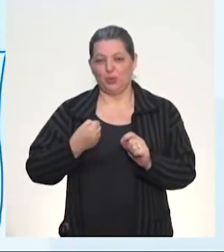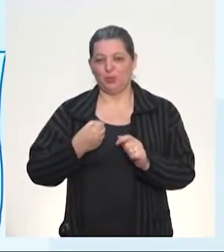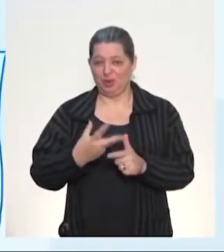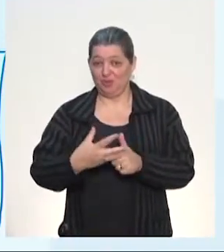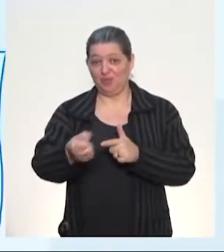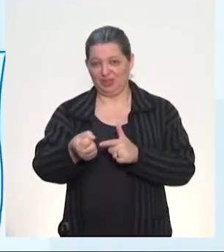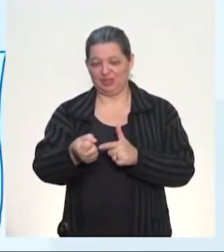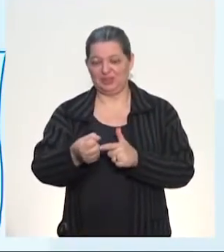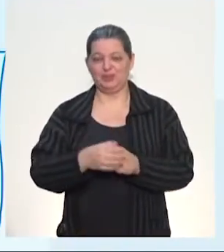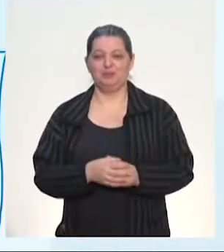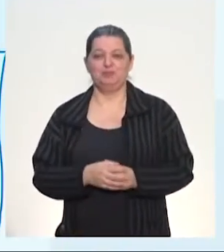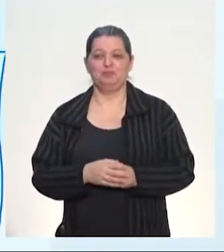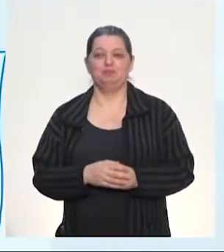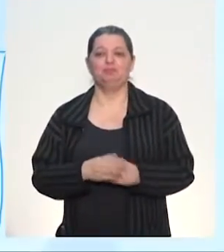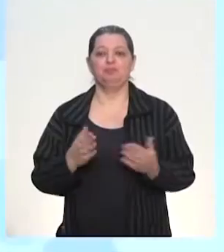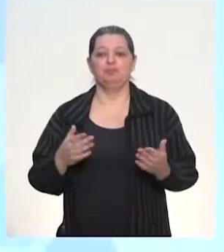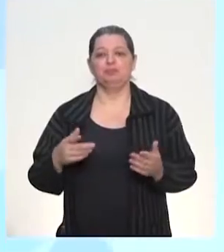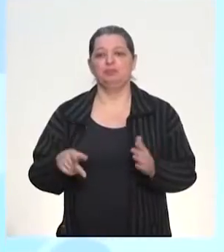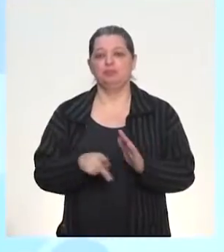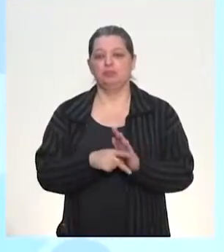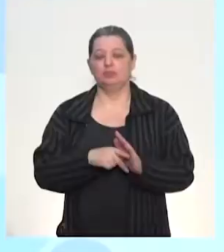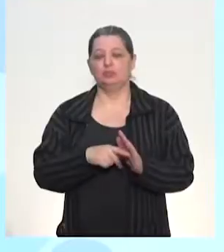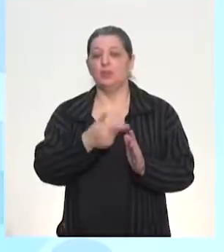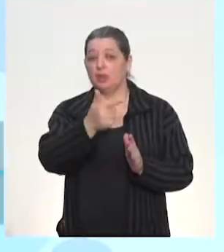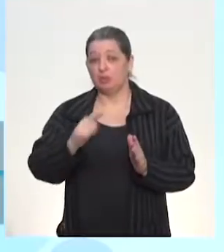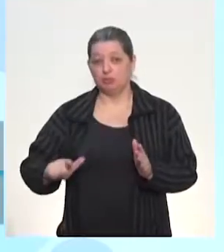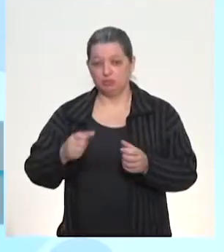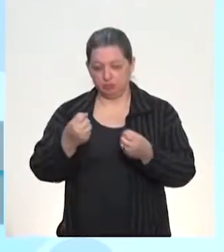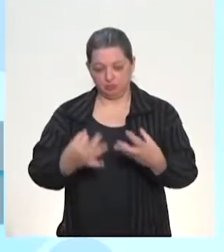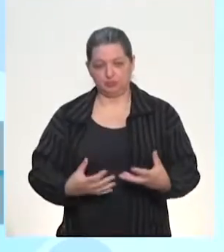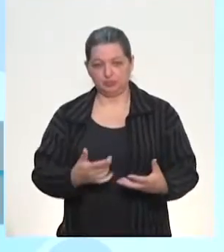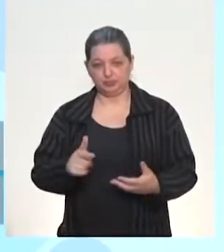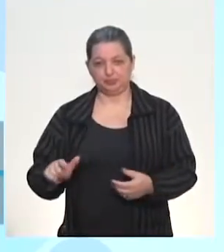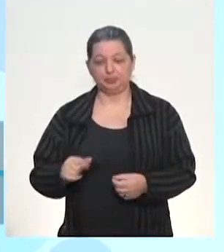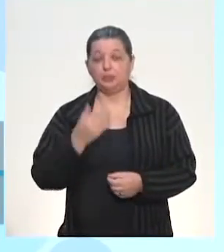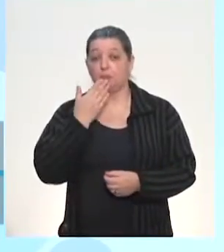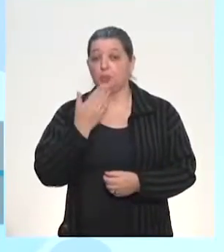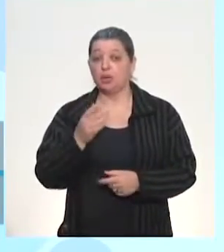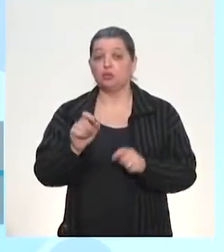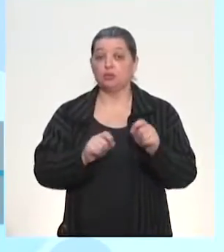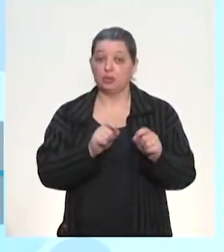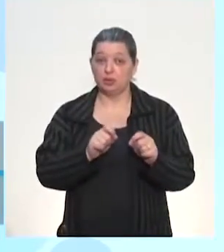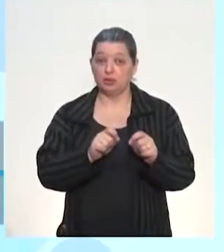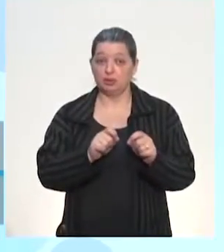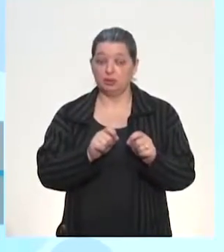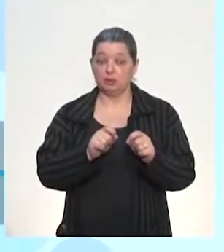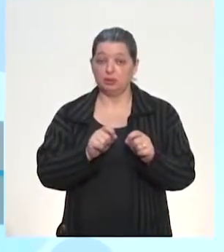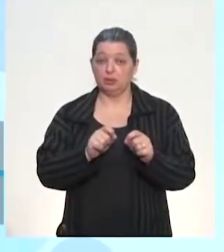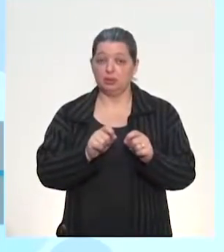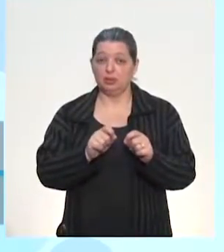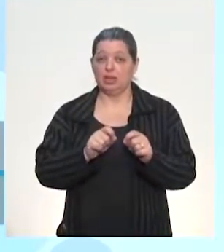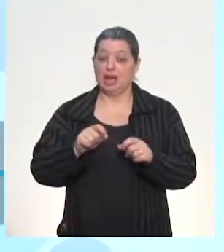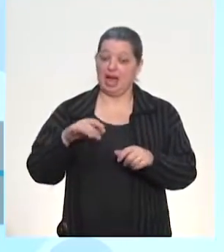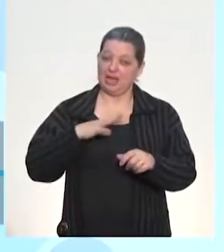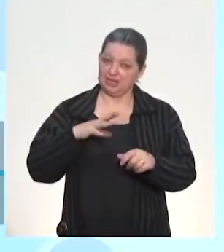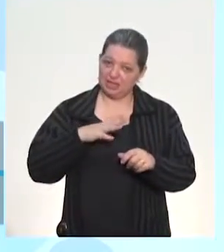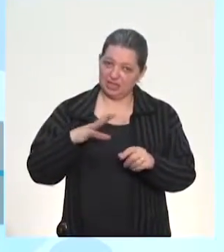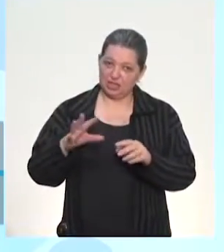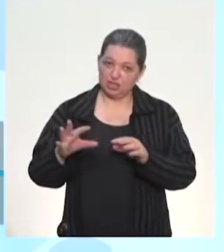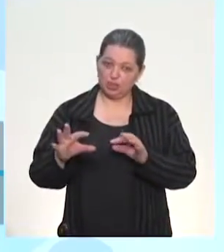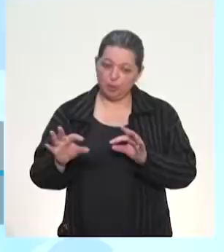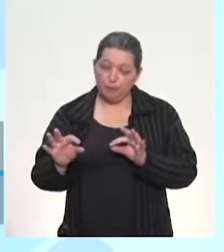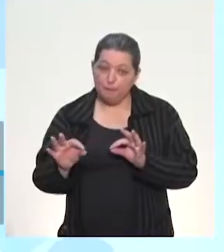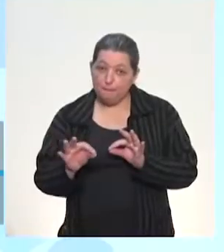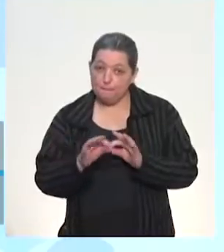Mas a questão não me pede isso, vou aqui repetir para vocês, vamos lá. Ele me pede a cidade de menor distância em relação